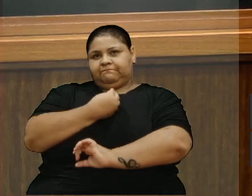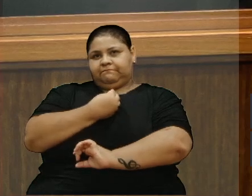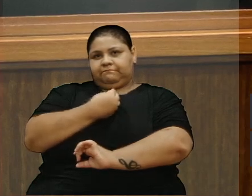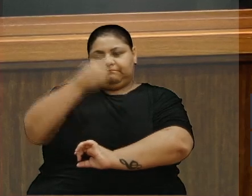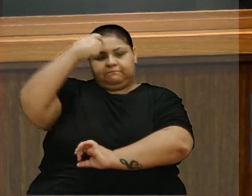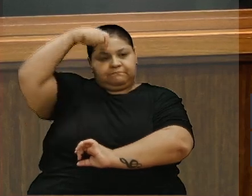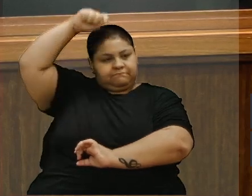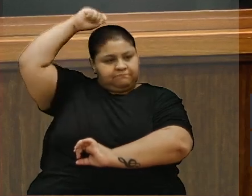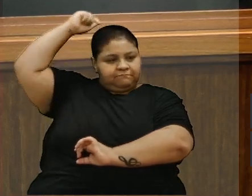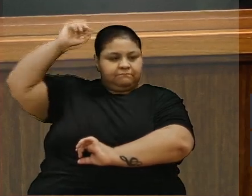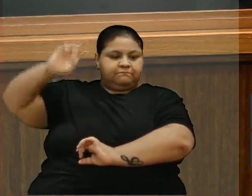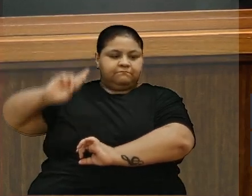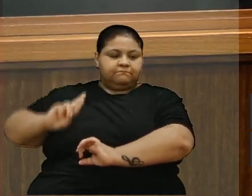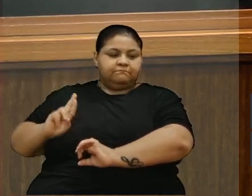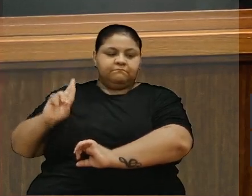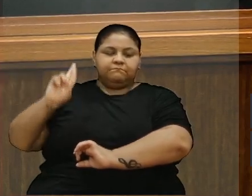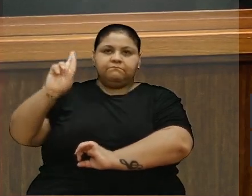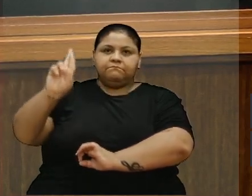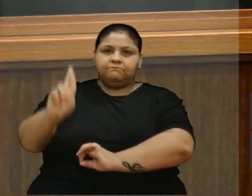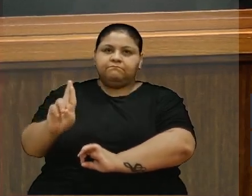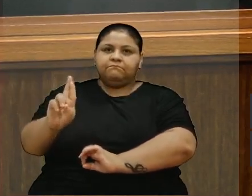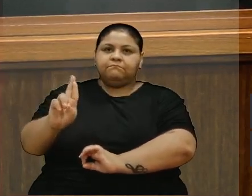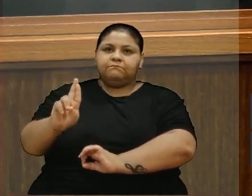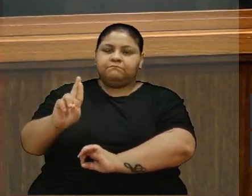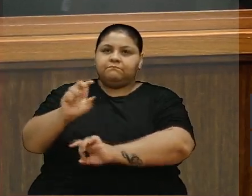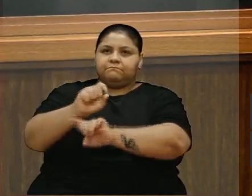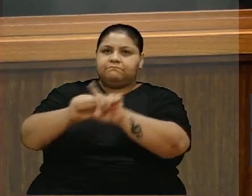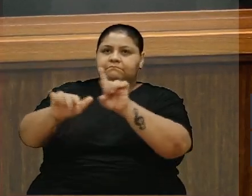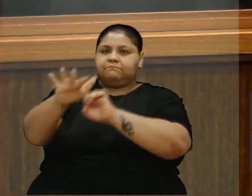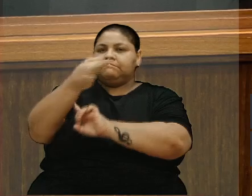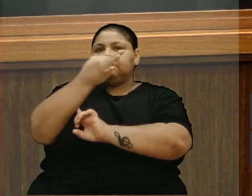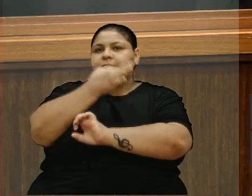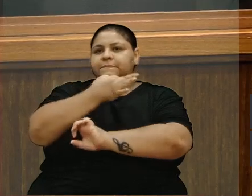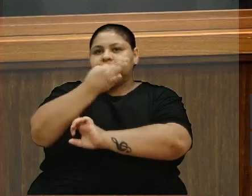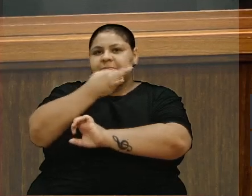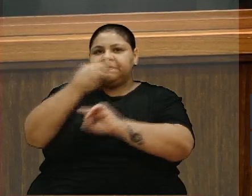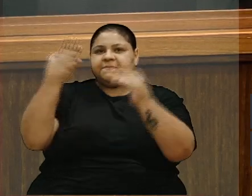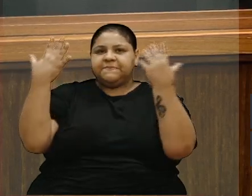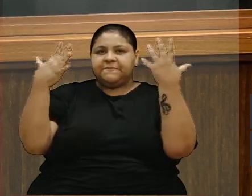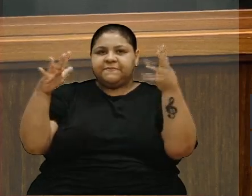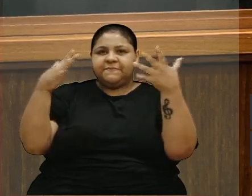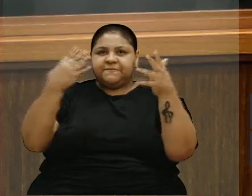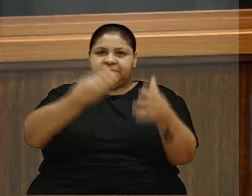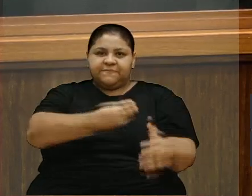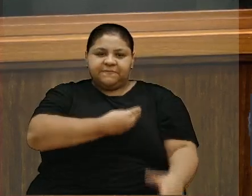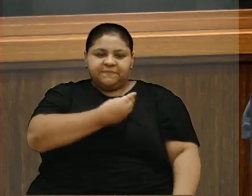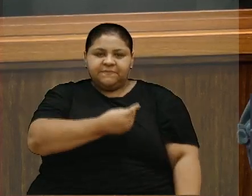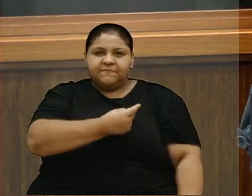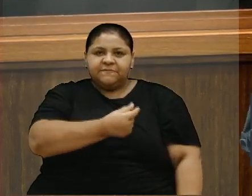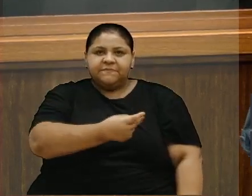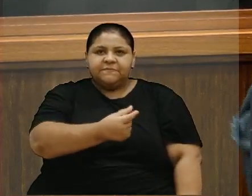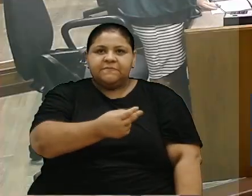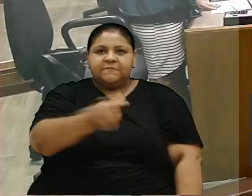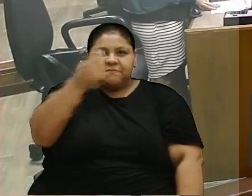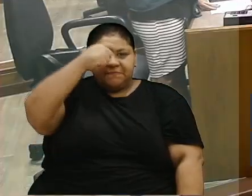UX representa muito para a sociedade de Caxias do Sul. Então, parabéns e vida longa à